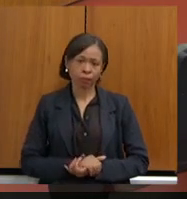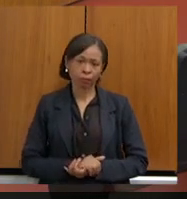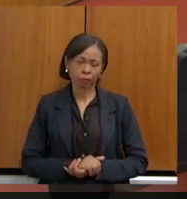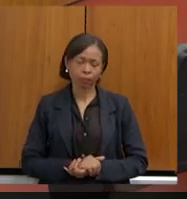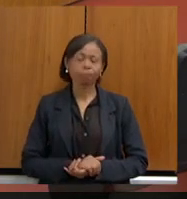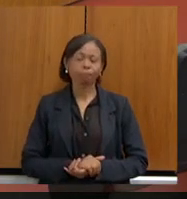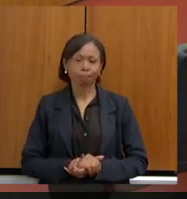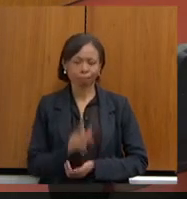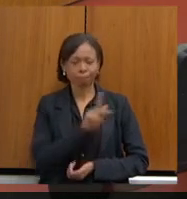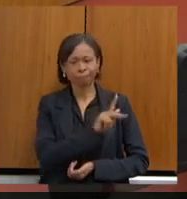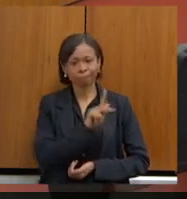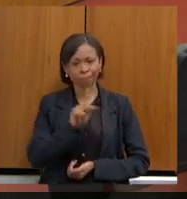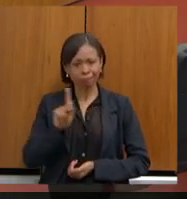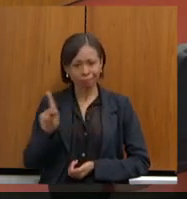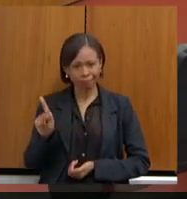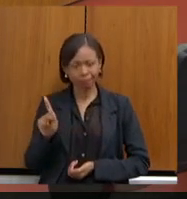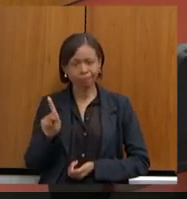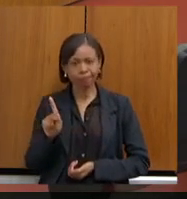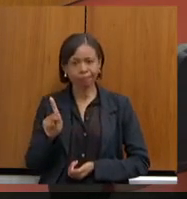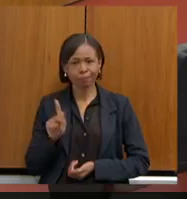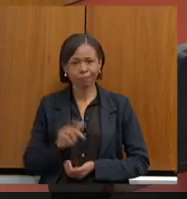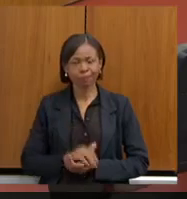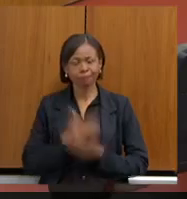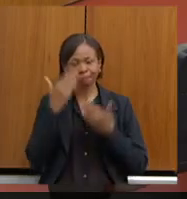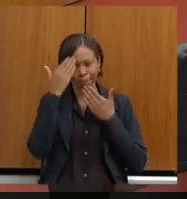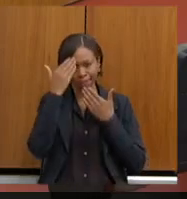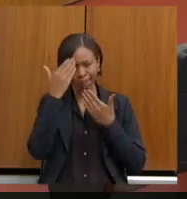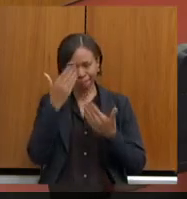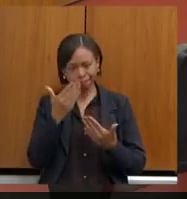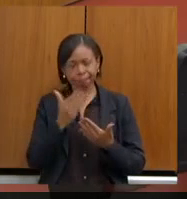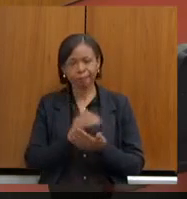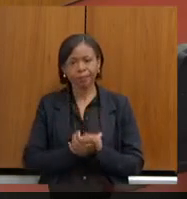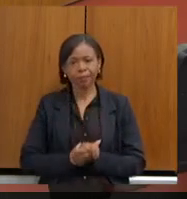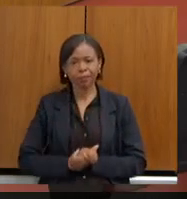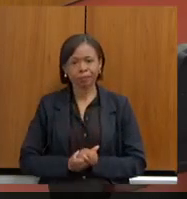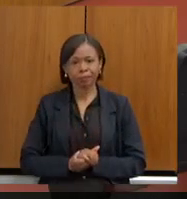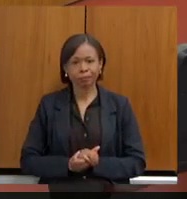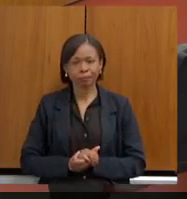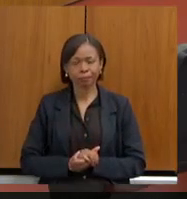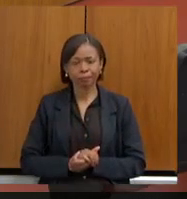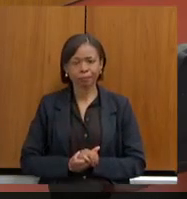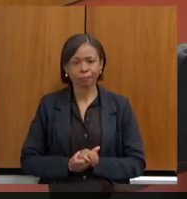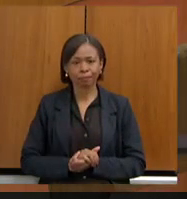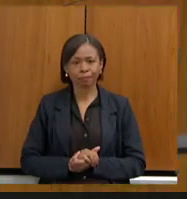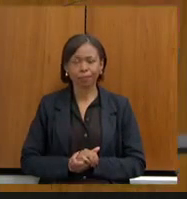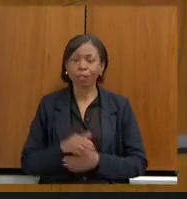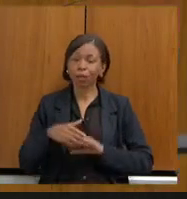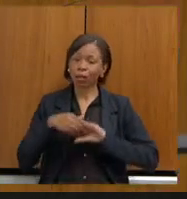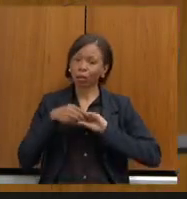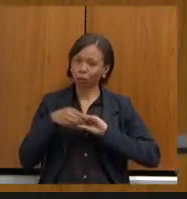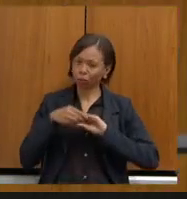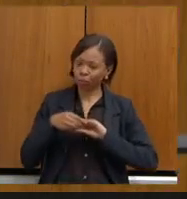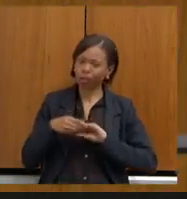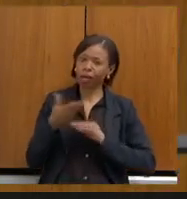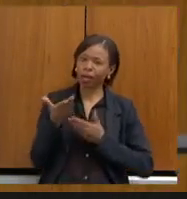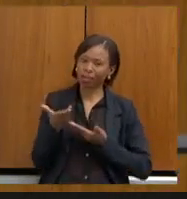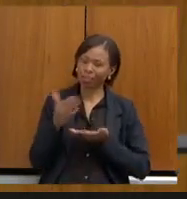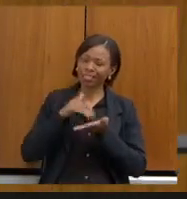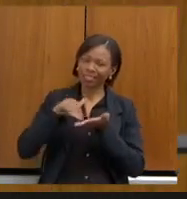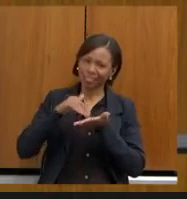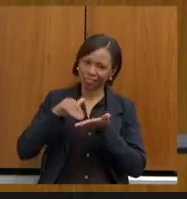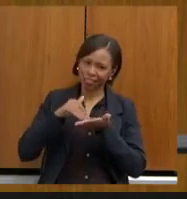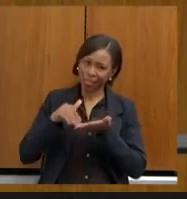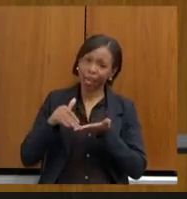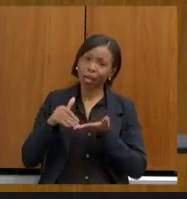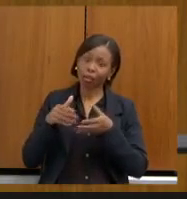o presidente obrigada eu gostaria de cumprimentar o nosso secretário